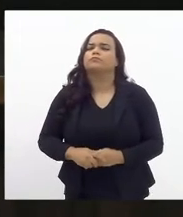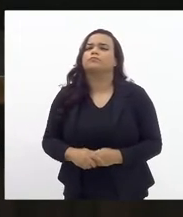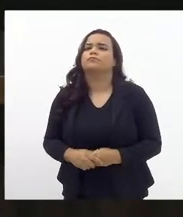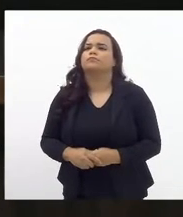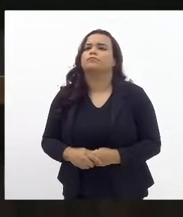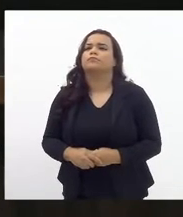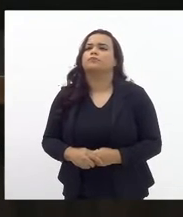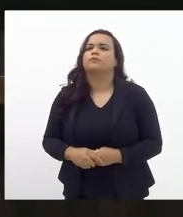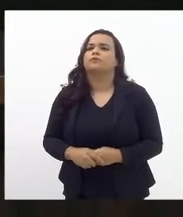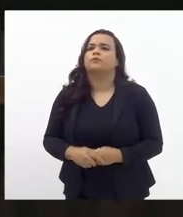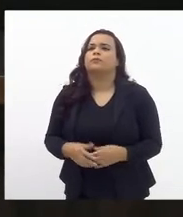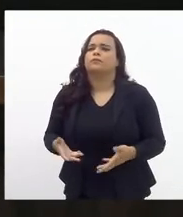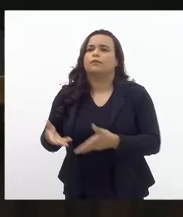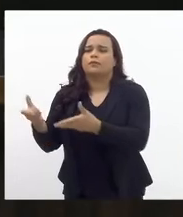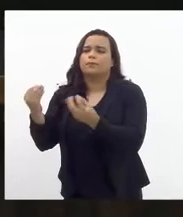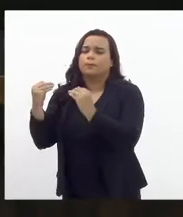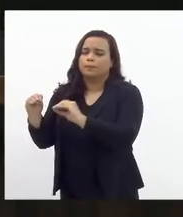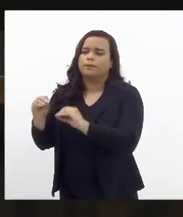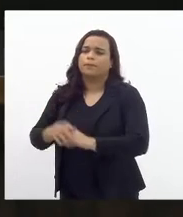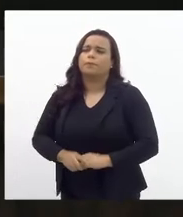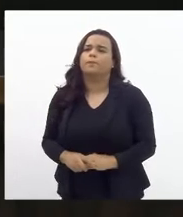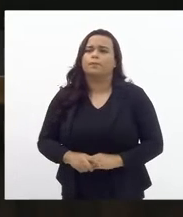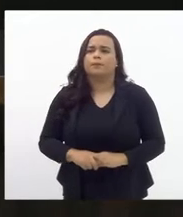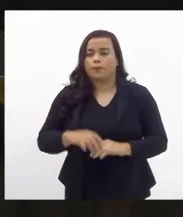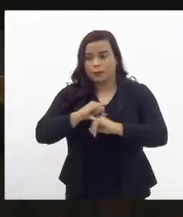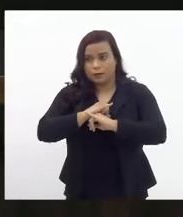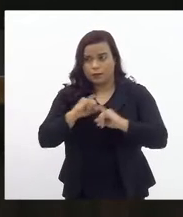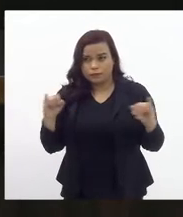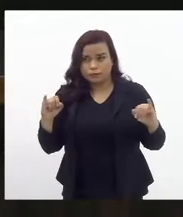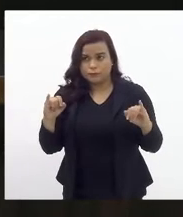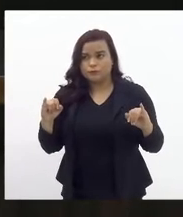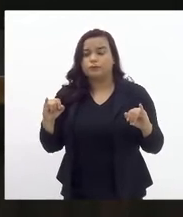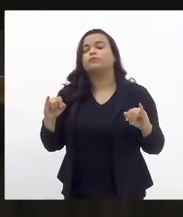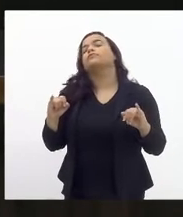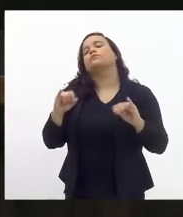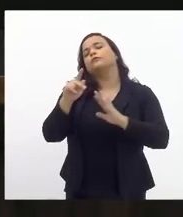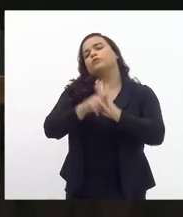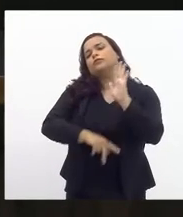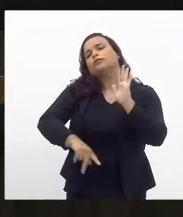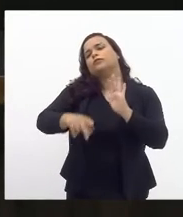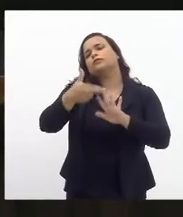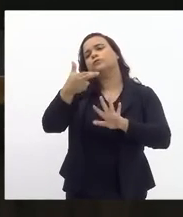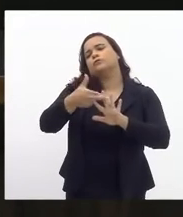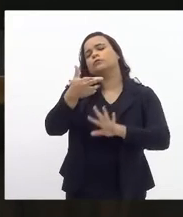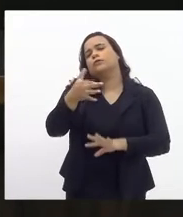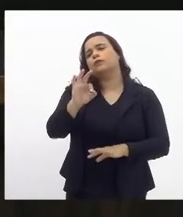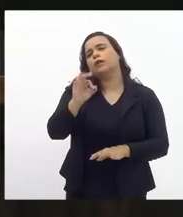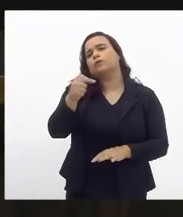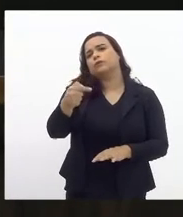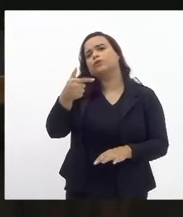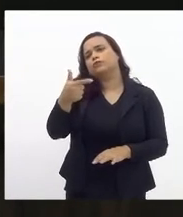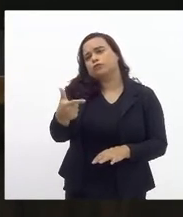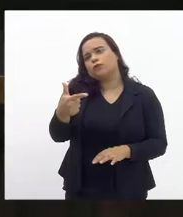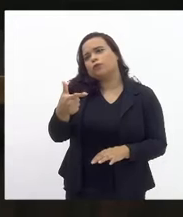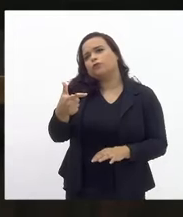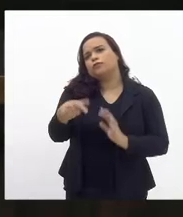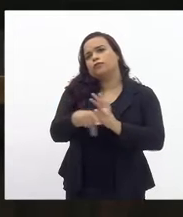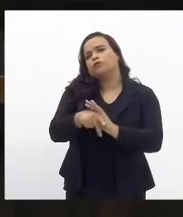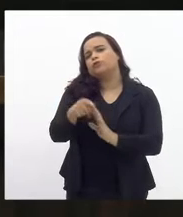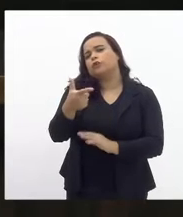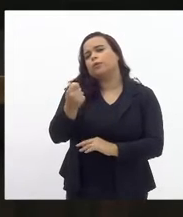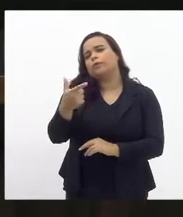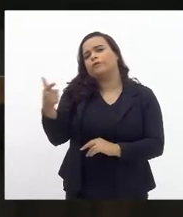vai à promulgação. Anuncio o projeto de resolução número 1072 de